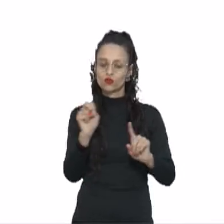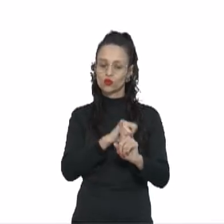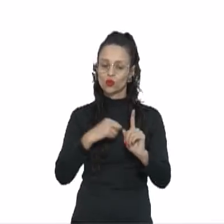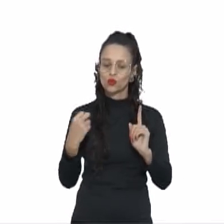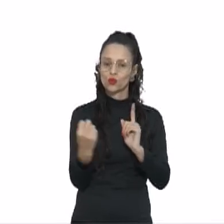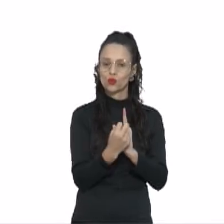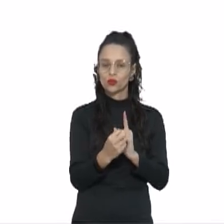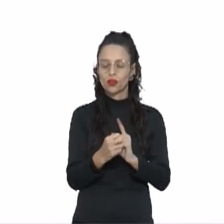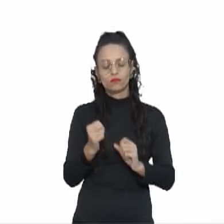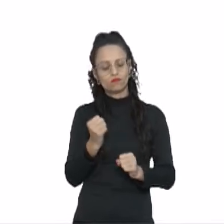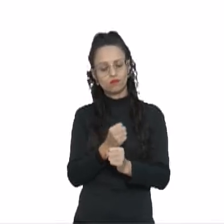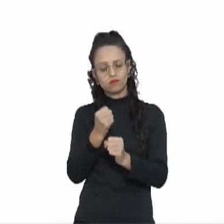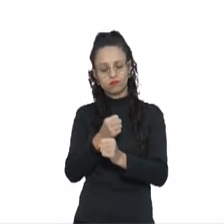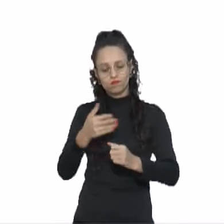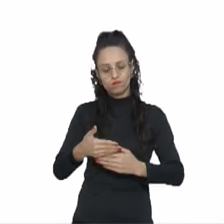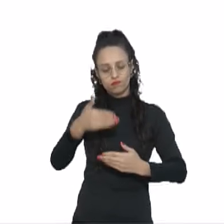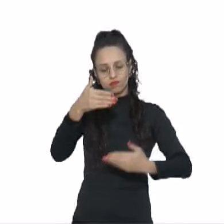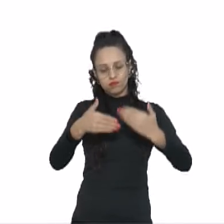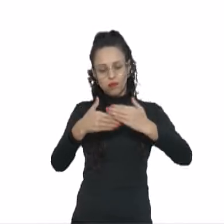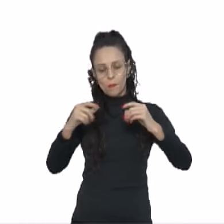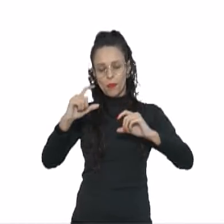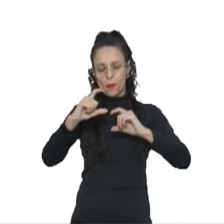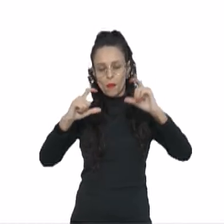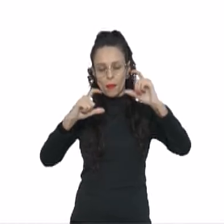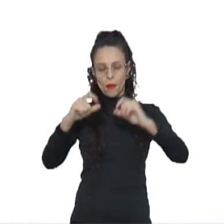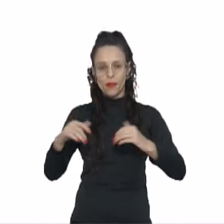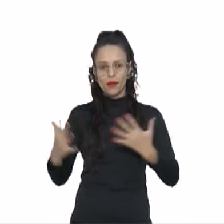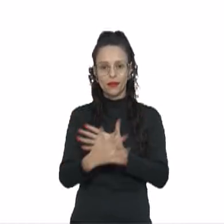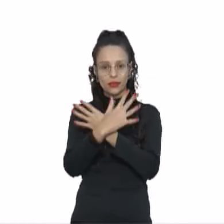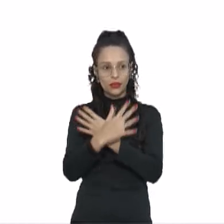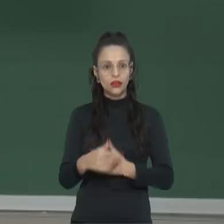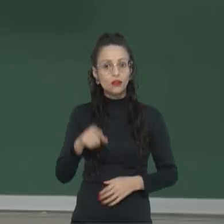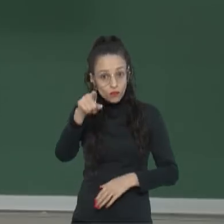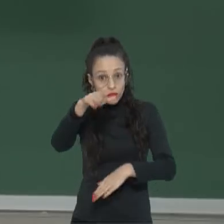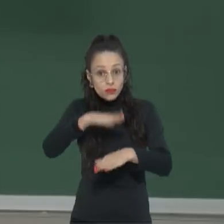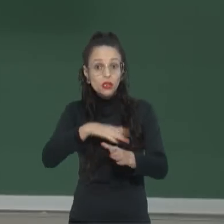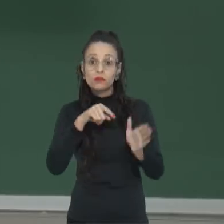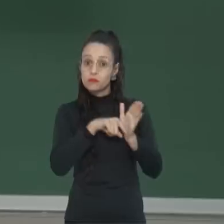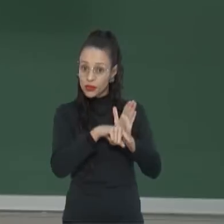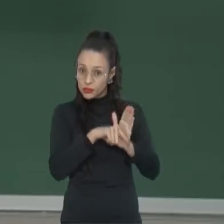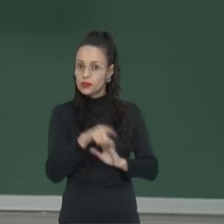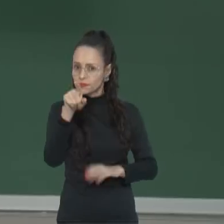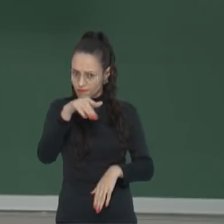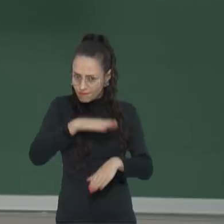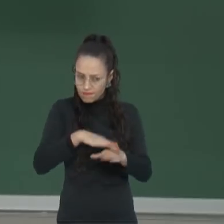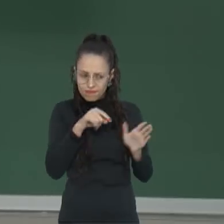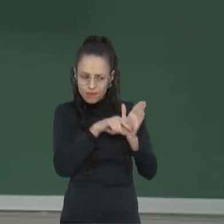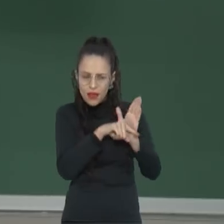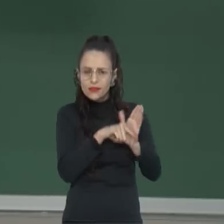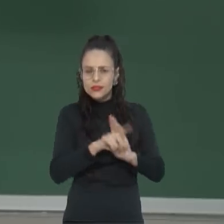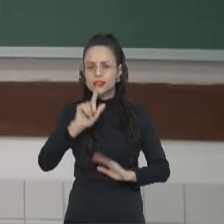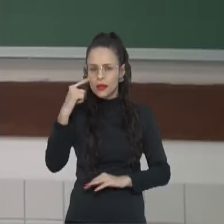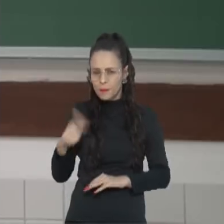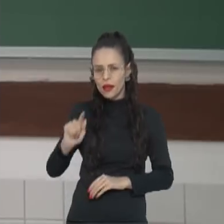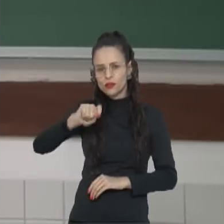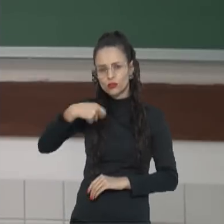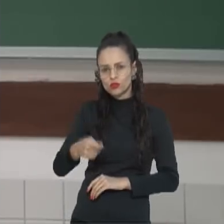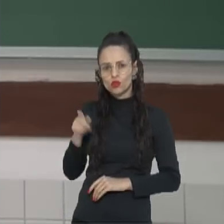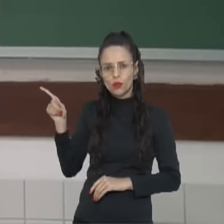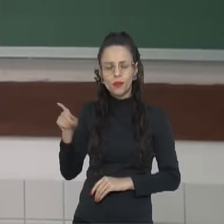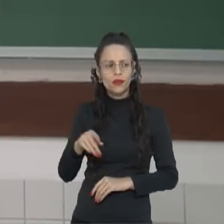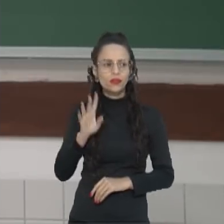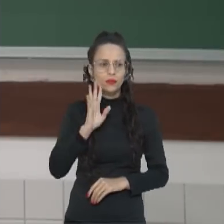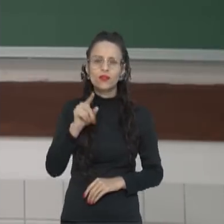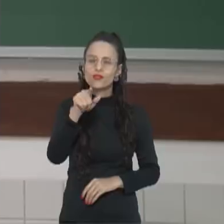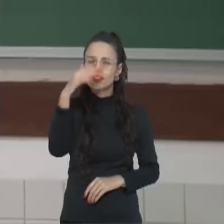sociedade, construções incas. Vale a pena, coloque na internet. Estradas Chapaquinã, muito bacana. Inclusive, assim,